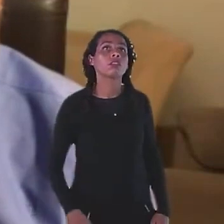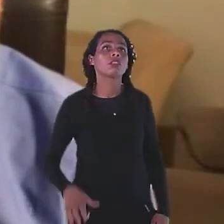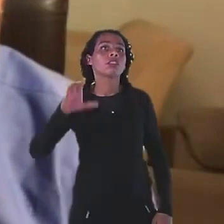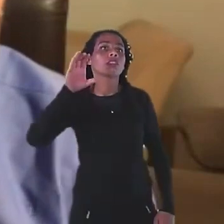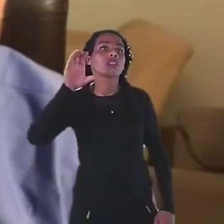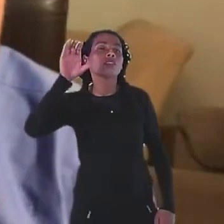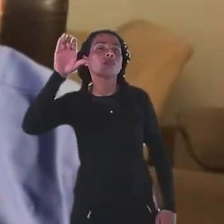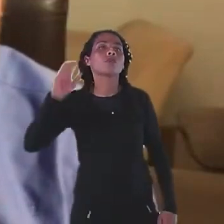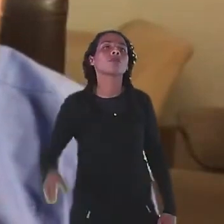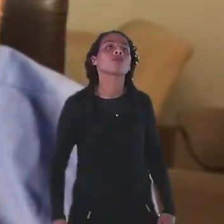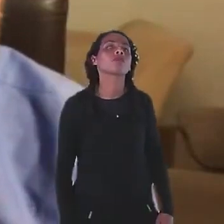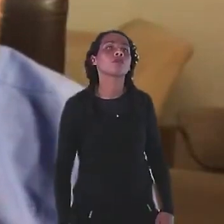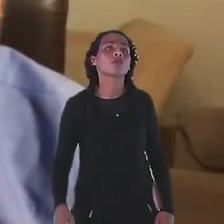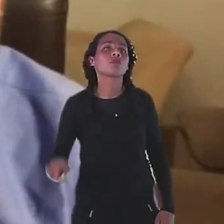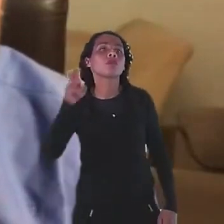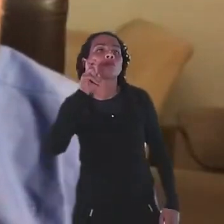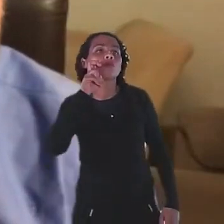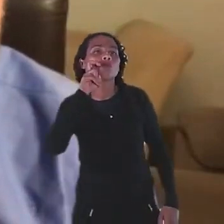em 2008,